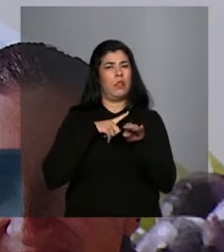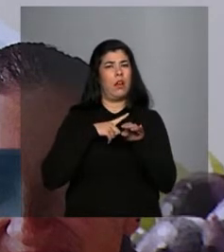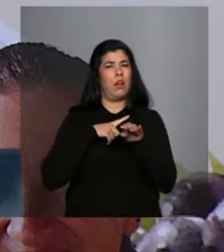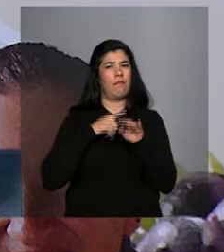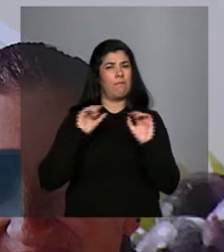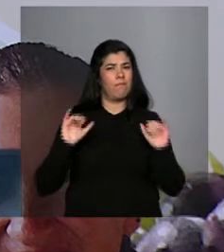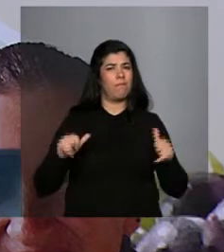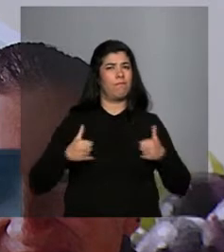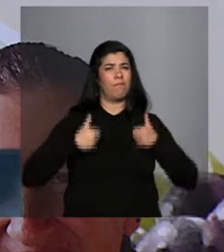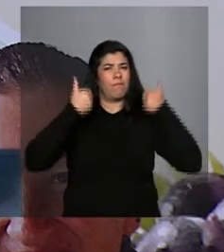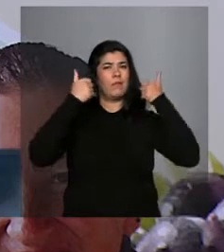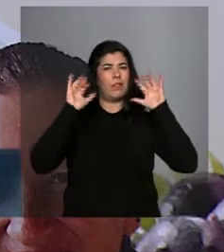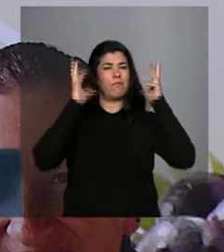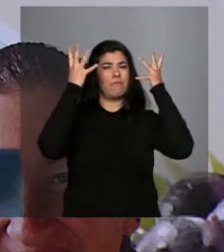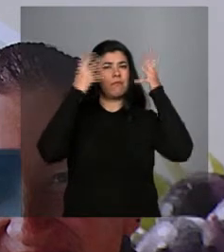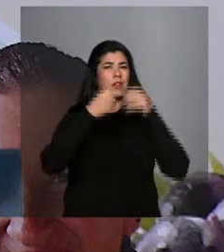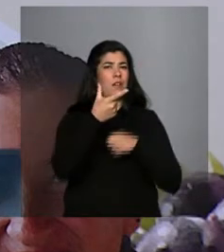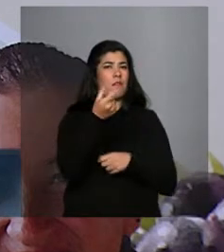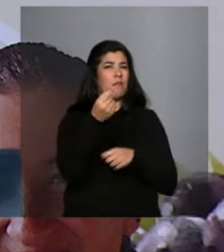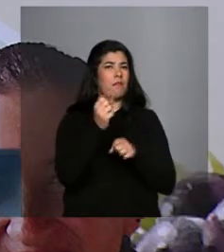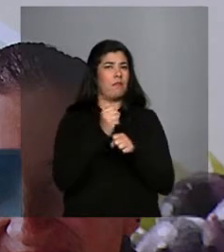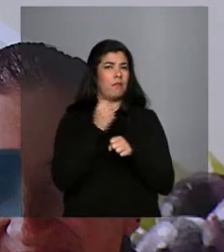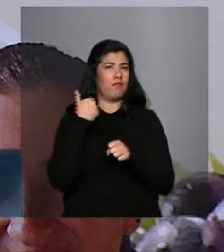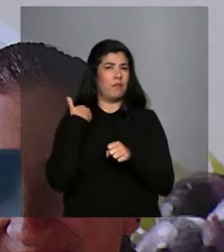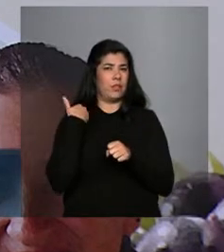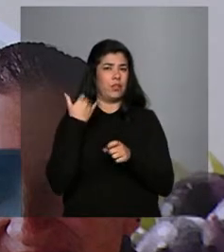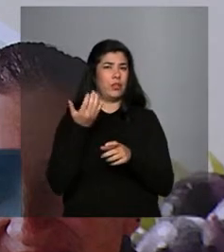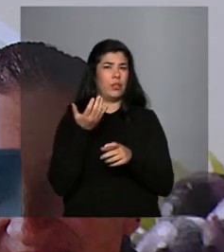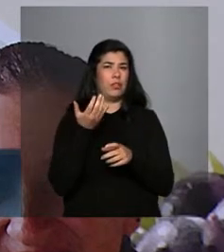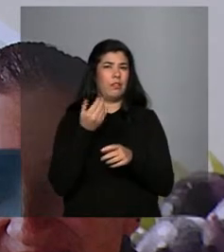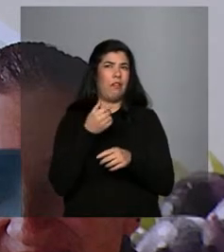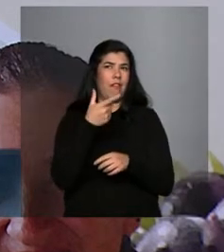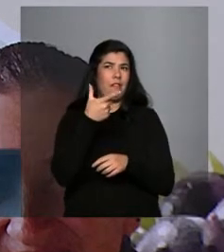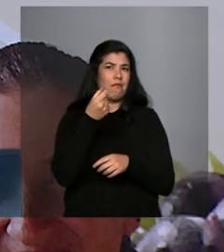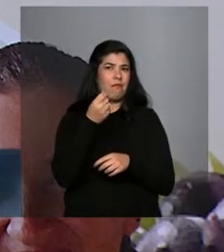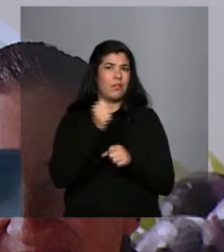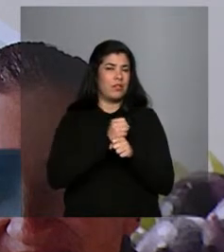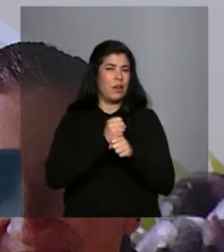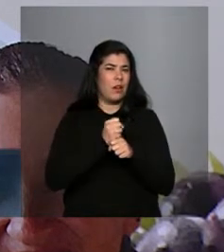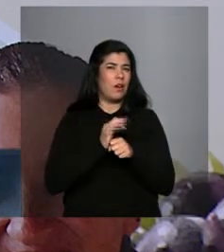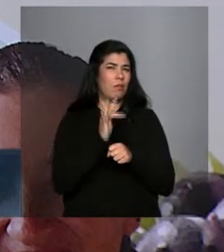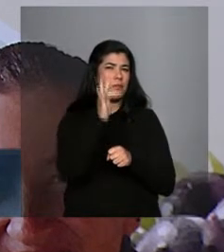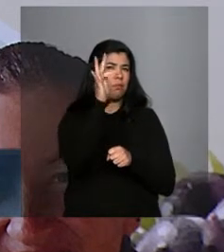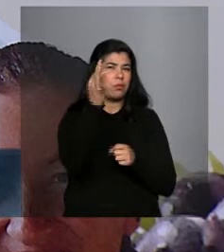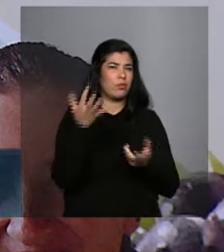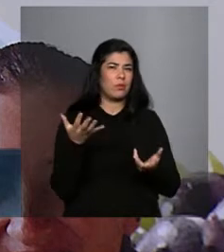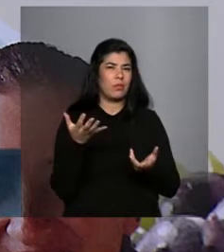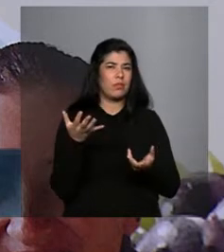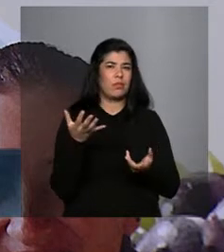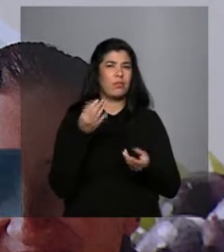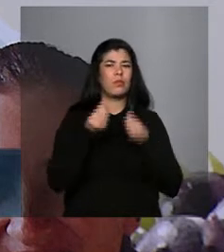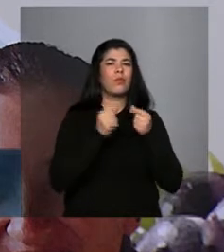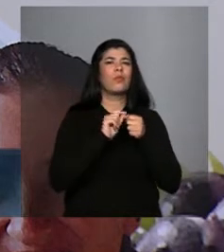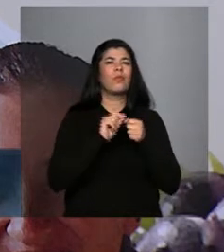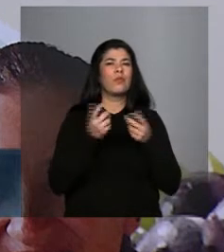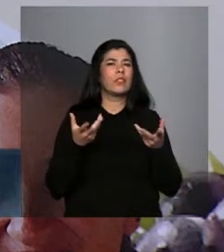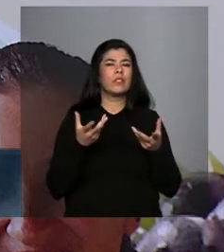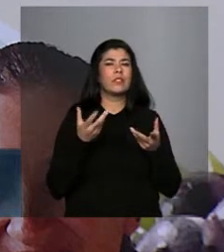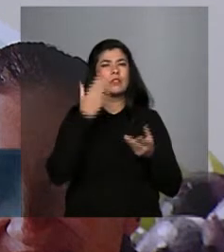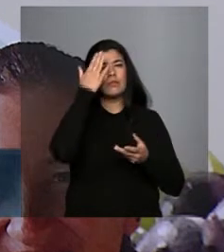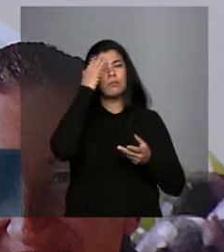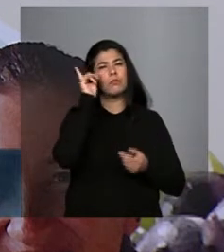também, marcando uma tradição. É muito difícil daqui para frente, em qualquer momento no